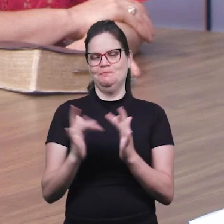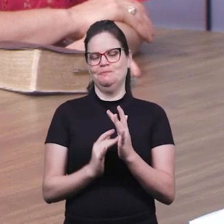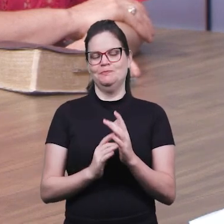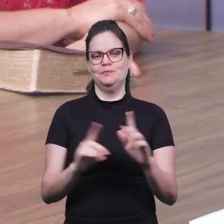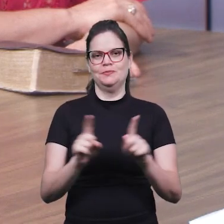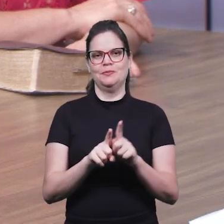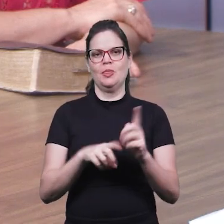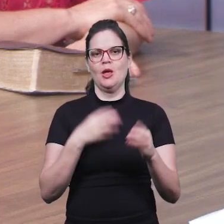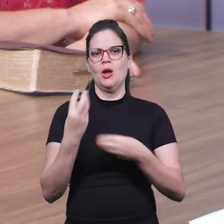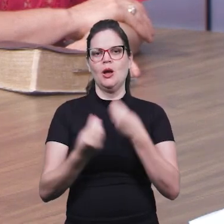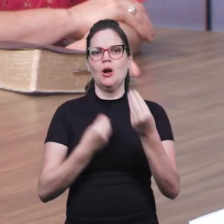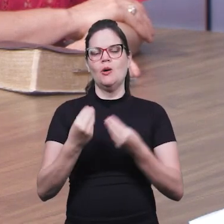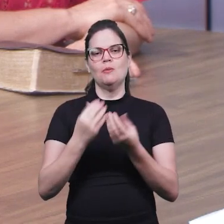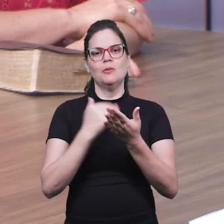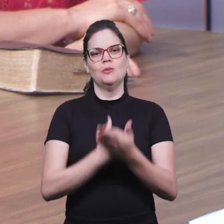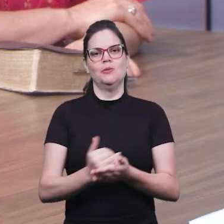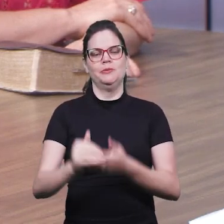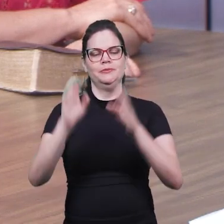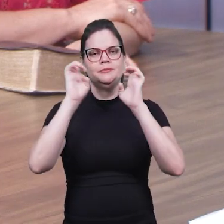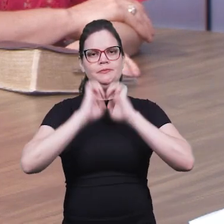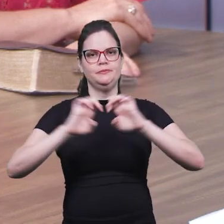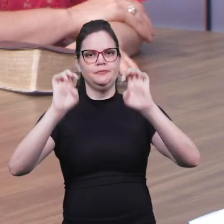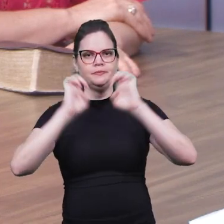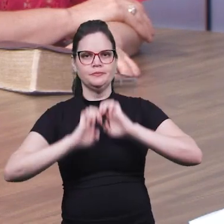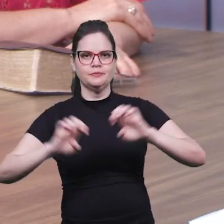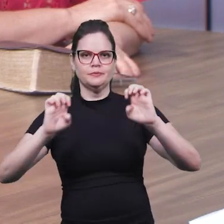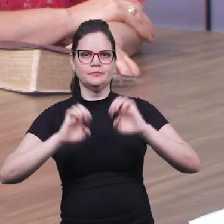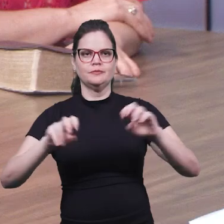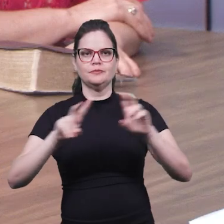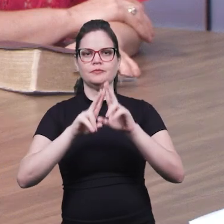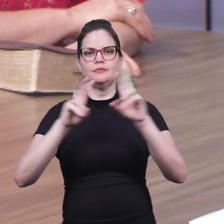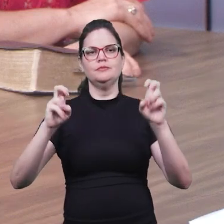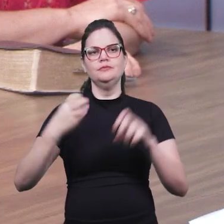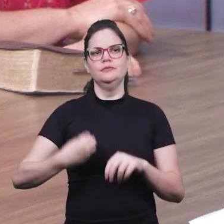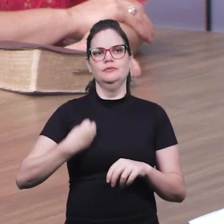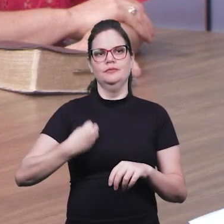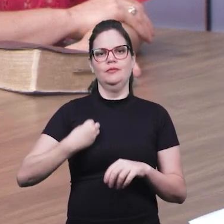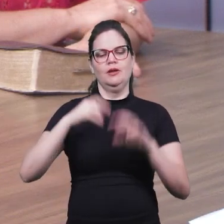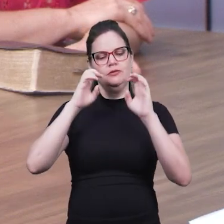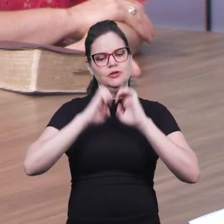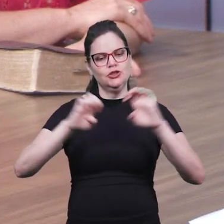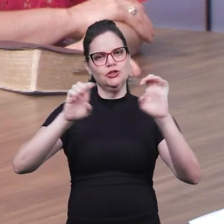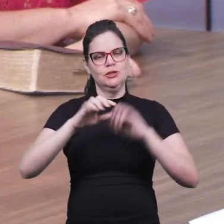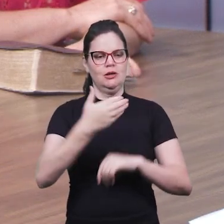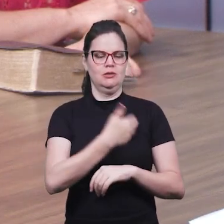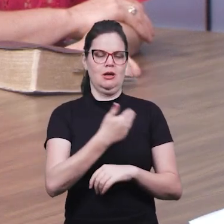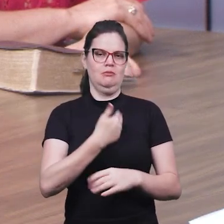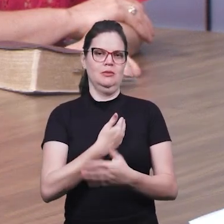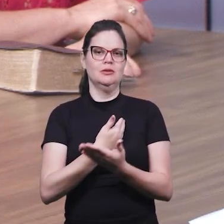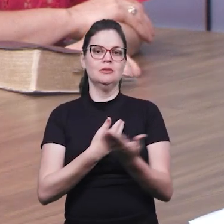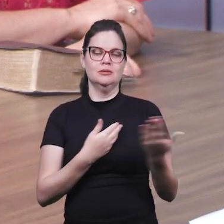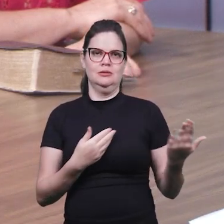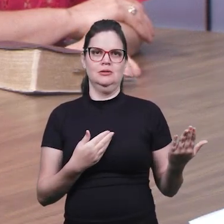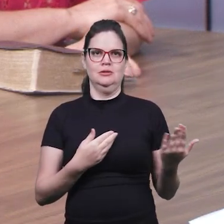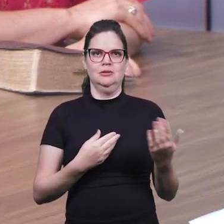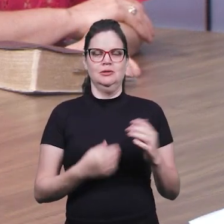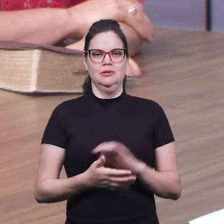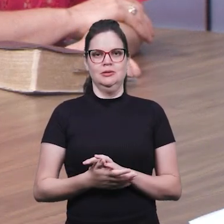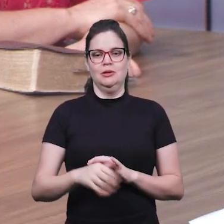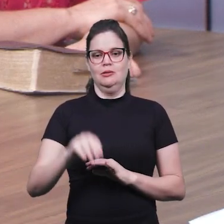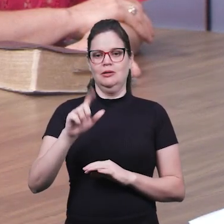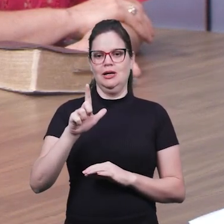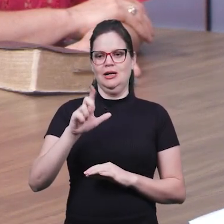vocês começaram a falar do que estavam vivendo para os colegas. Então, Linda falou que o pai era